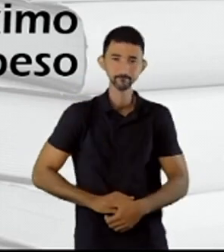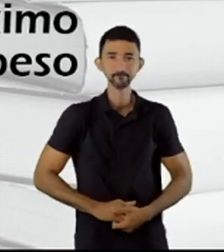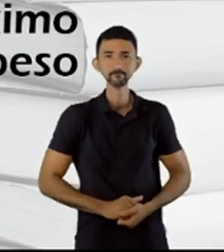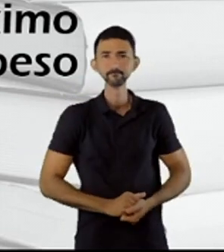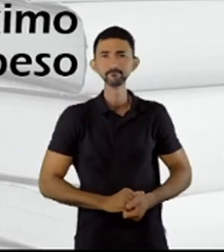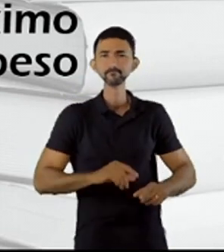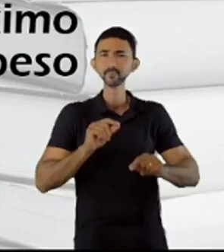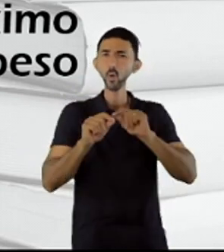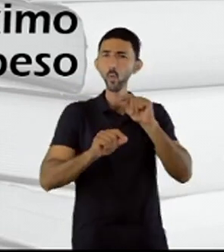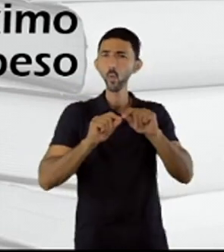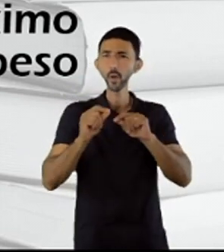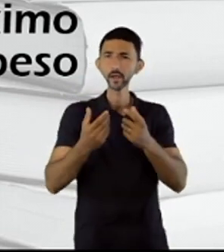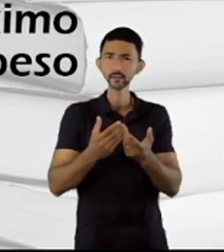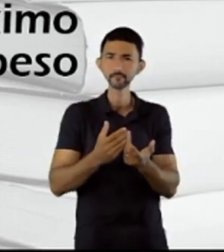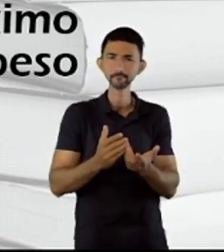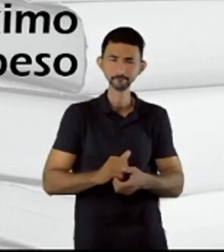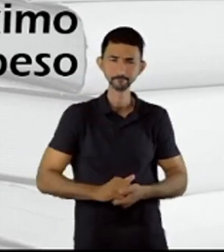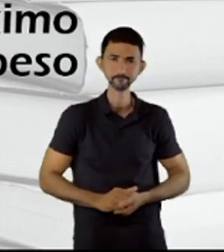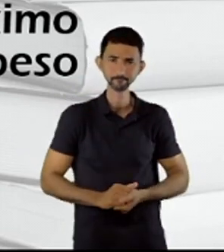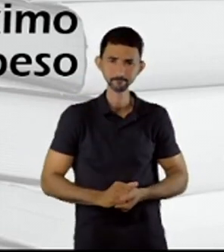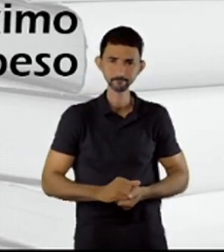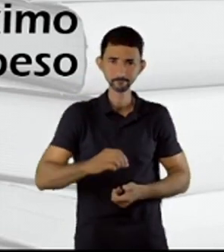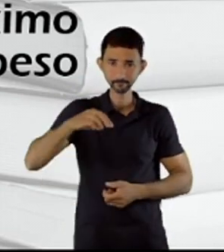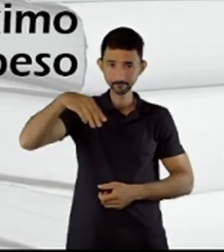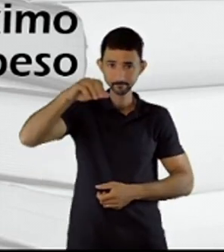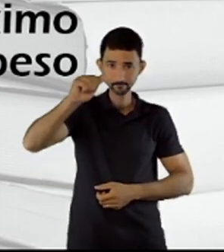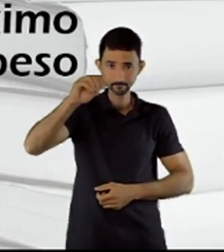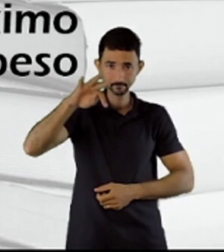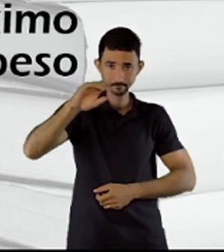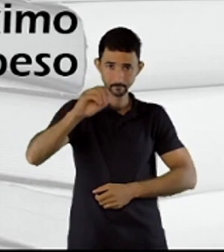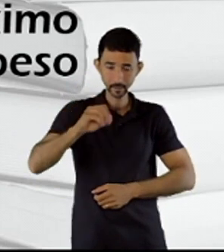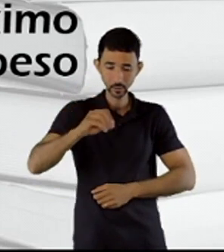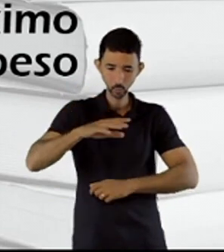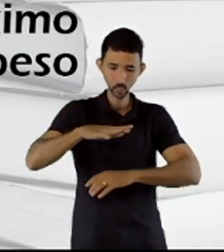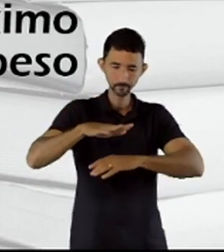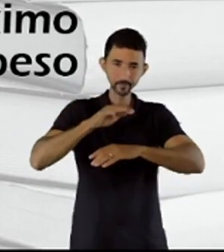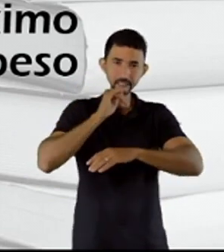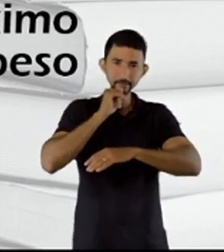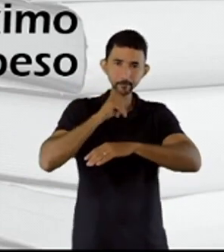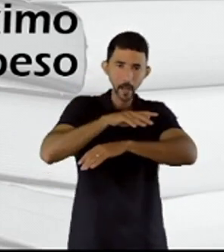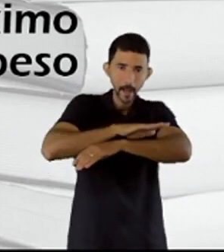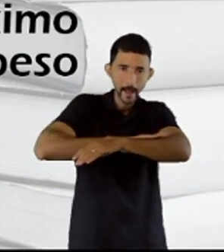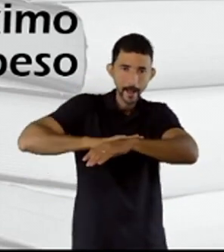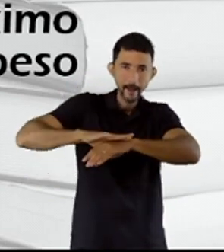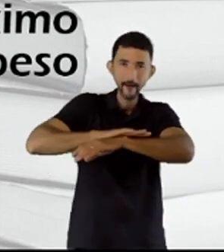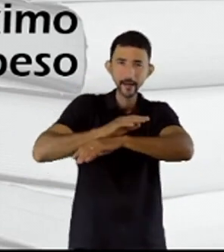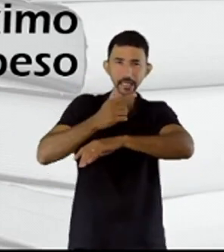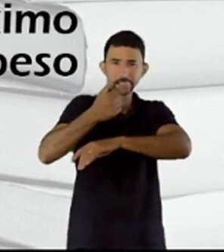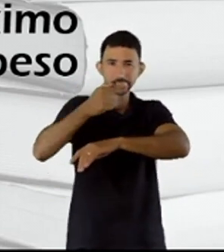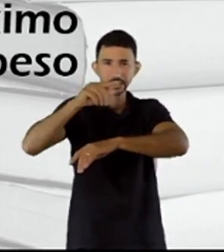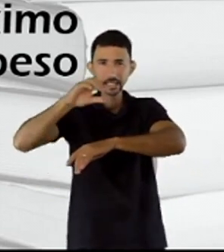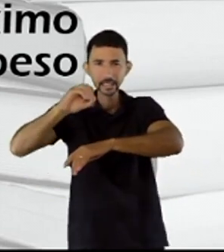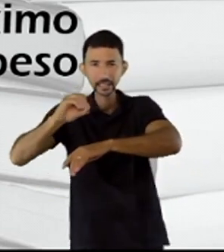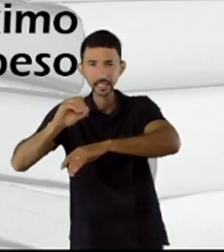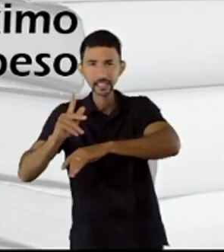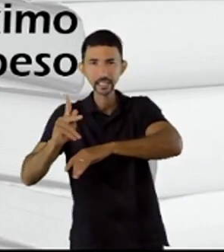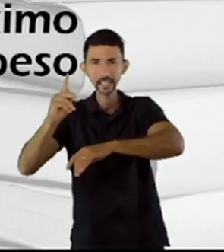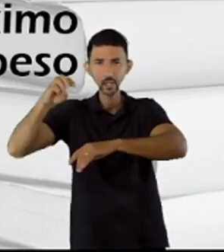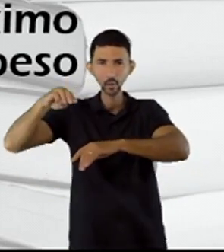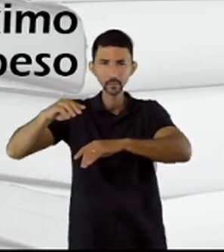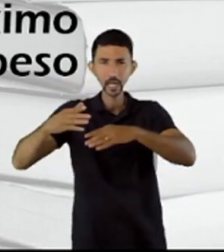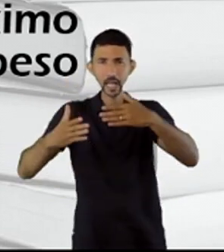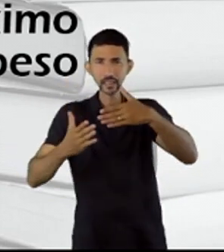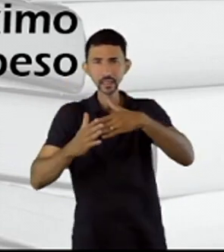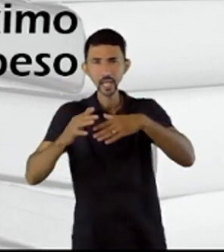né? O que é um manto? O manto é uma região que pode variar de 70 km a